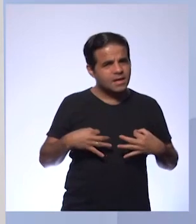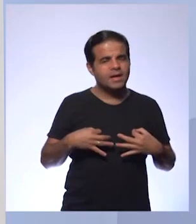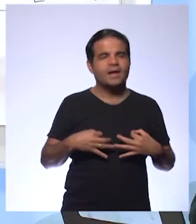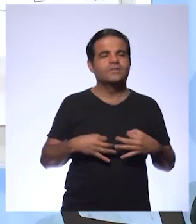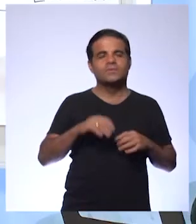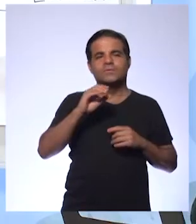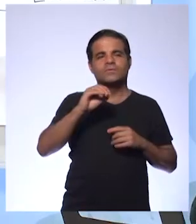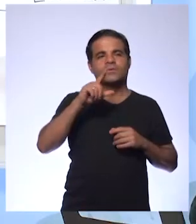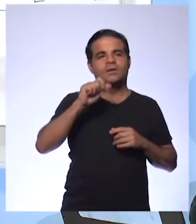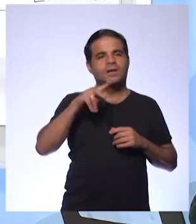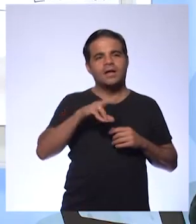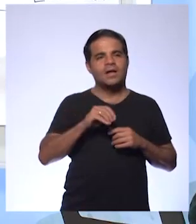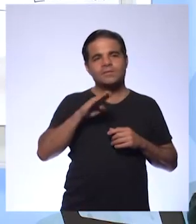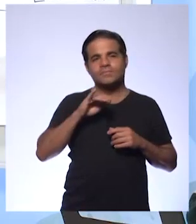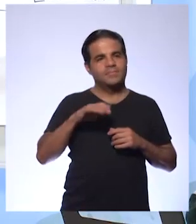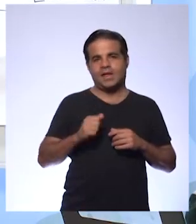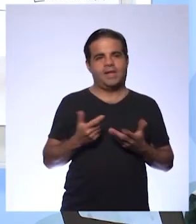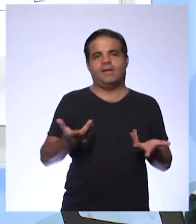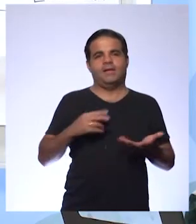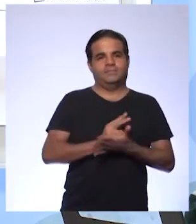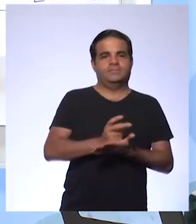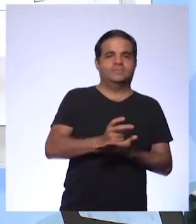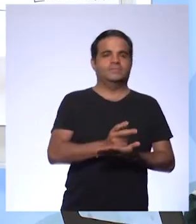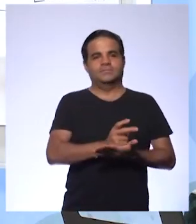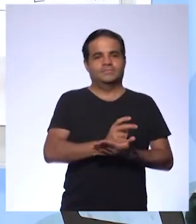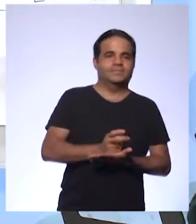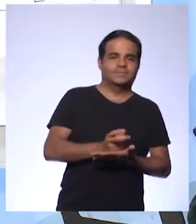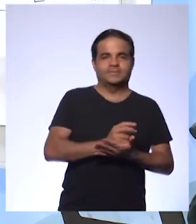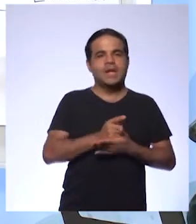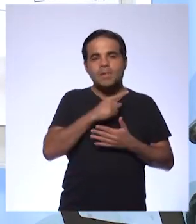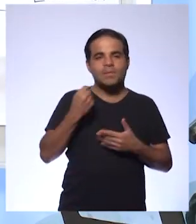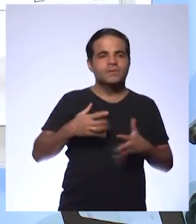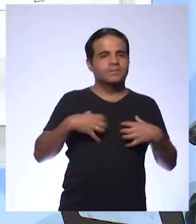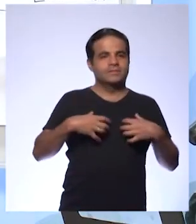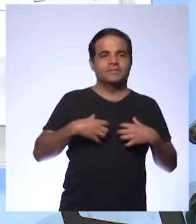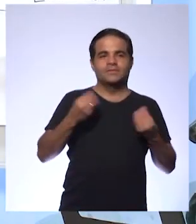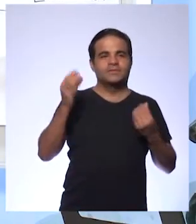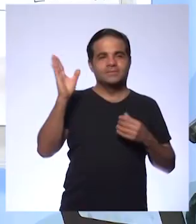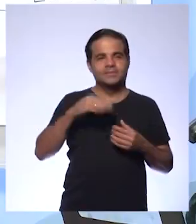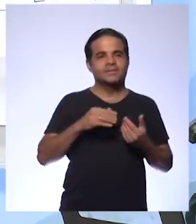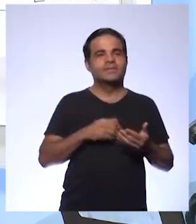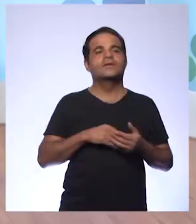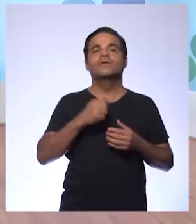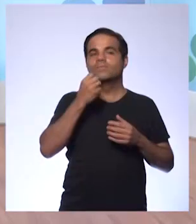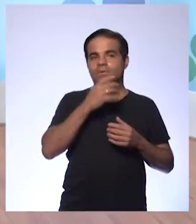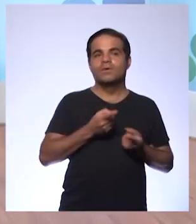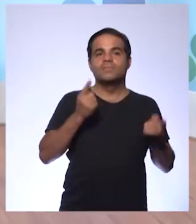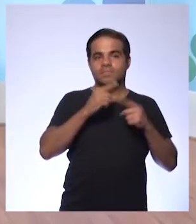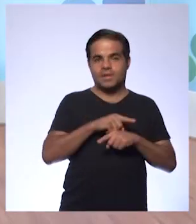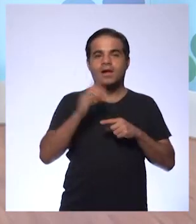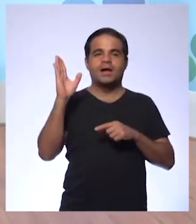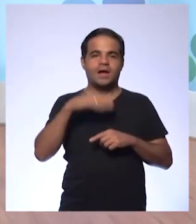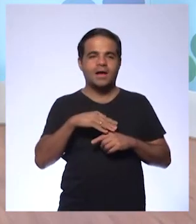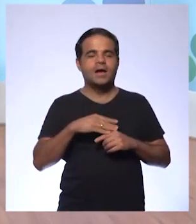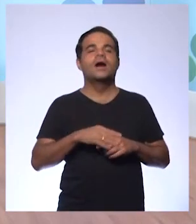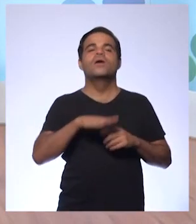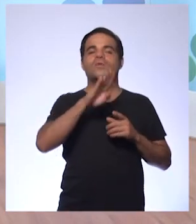Olavo Bilac tá assim, gente, ó. Bom, contrário de mal. Bem. Vou até colocar aqui,